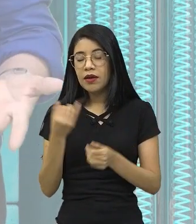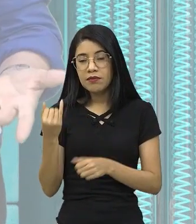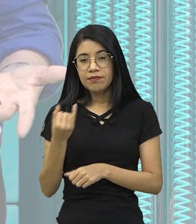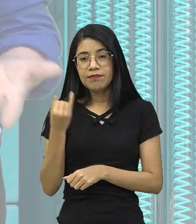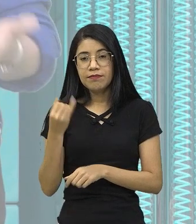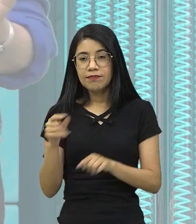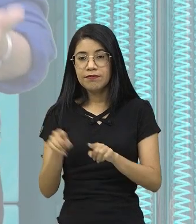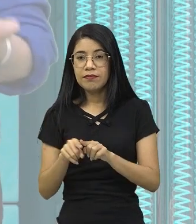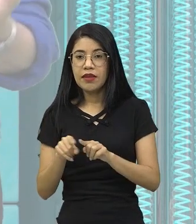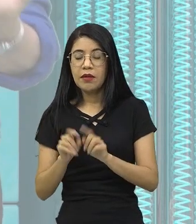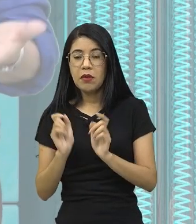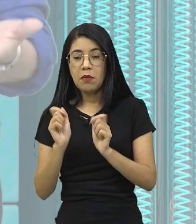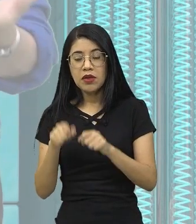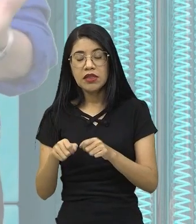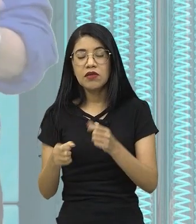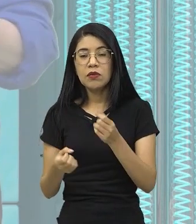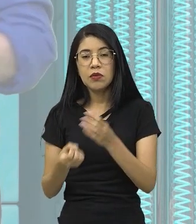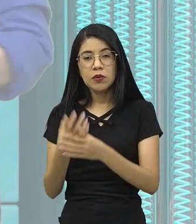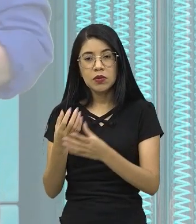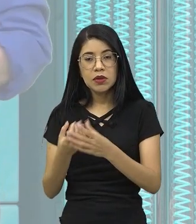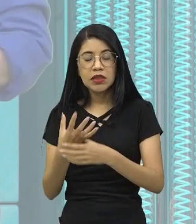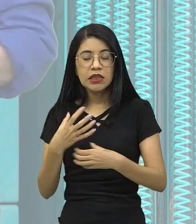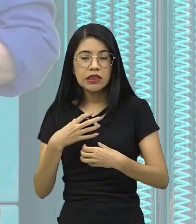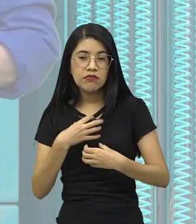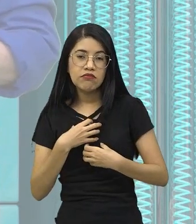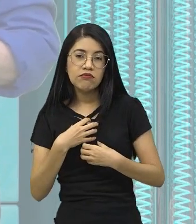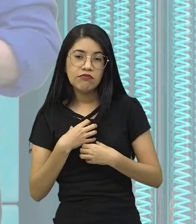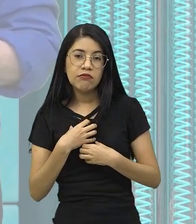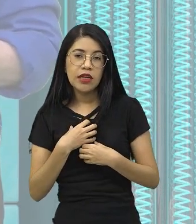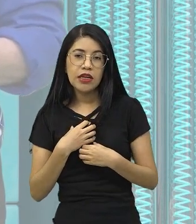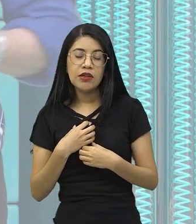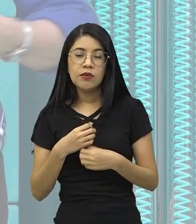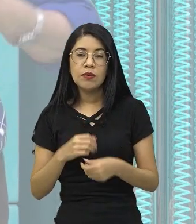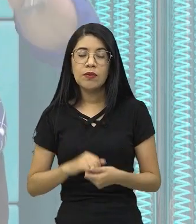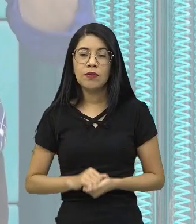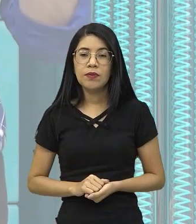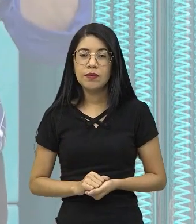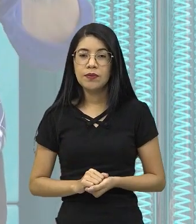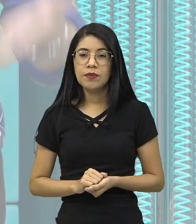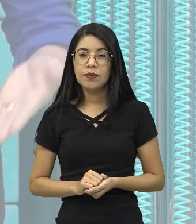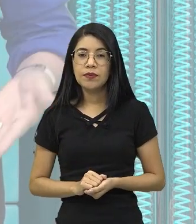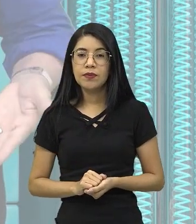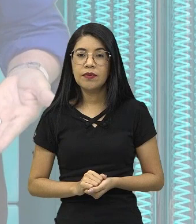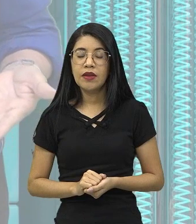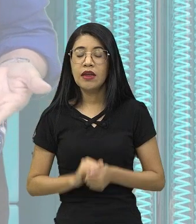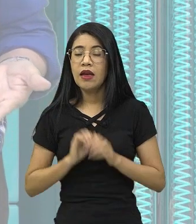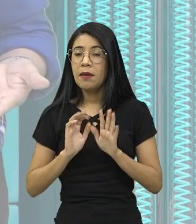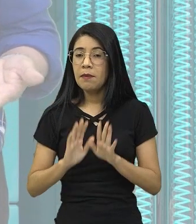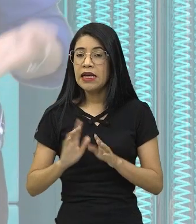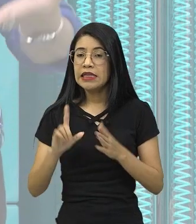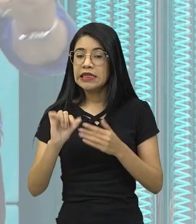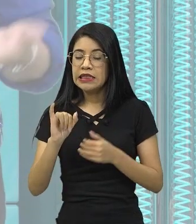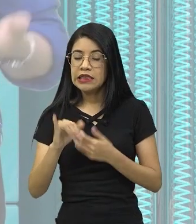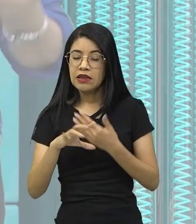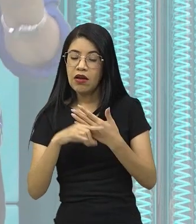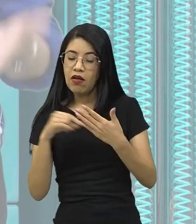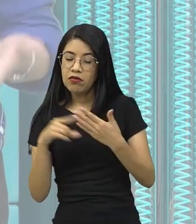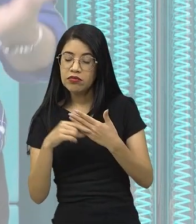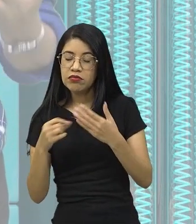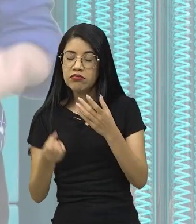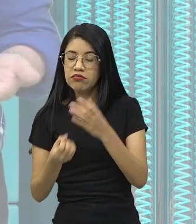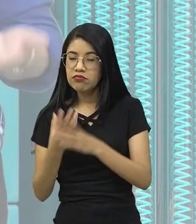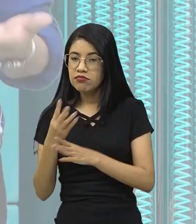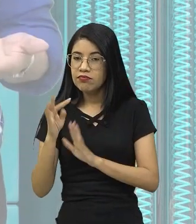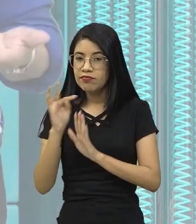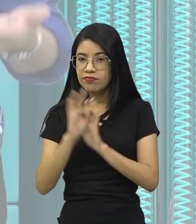tenha a produção de sentido desejada pelo autor, né? É claro que quando o autor escreve uma história, uma